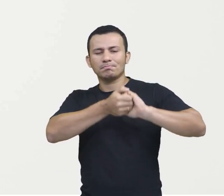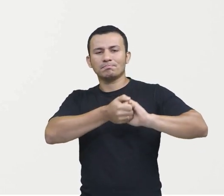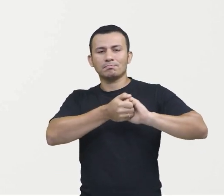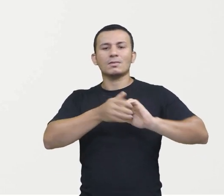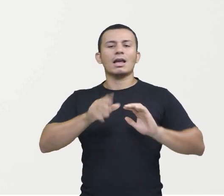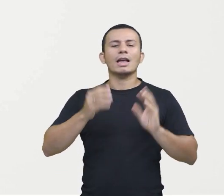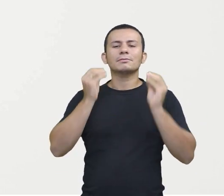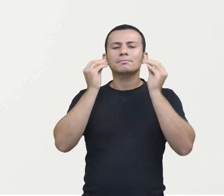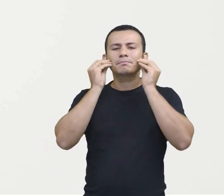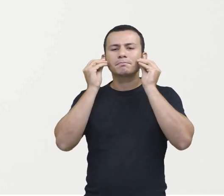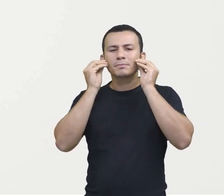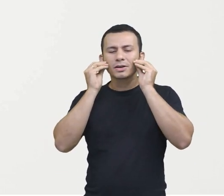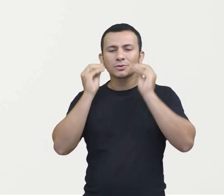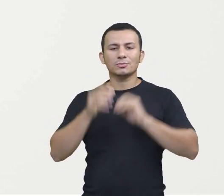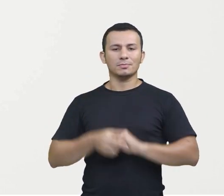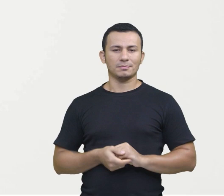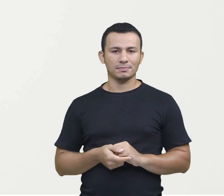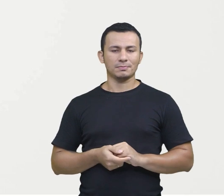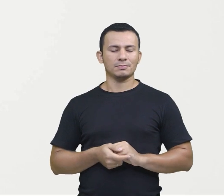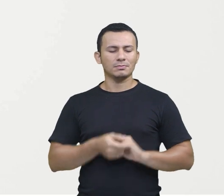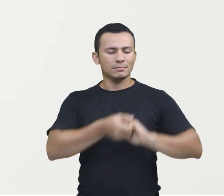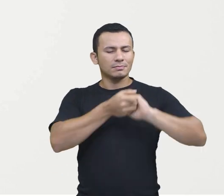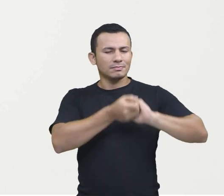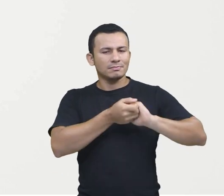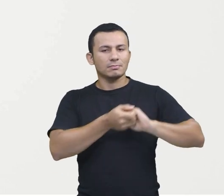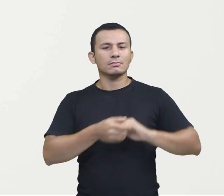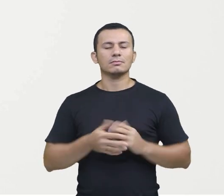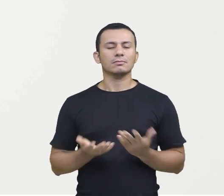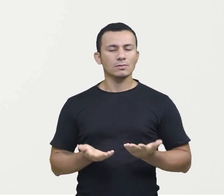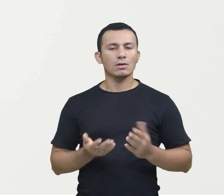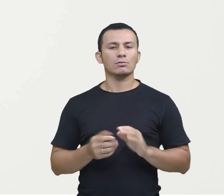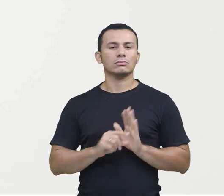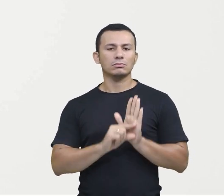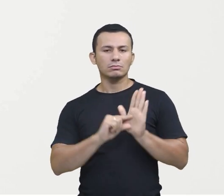beijo, Andrezinha. E o que é que você pode fazer?